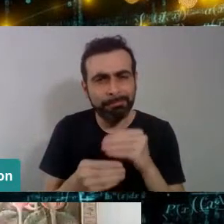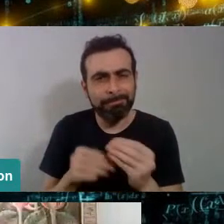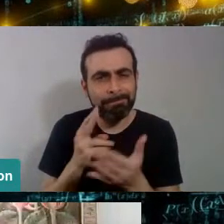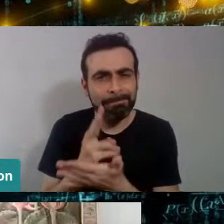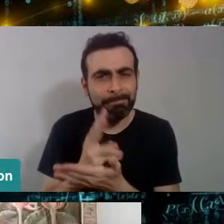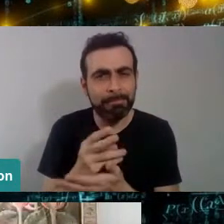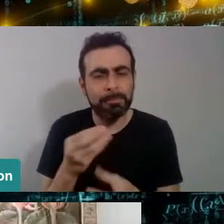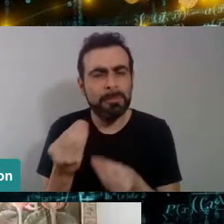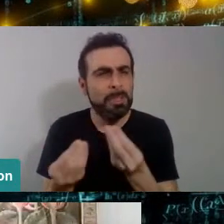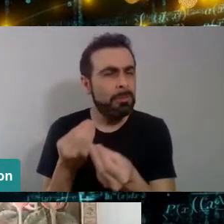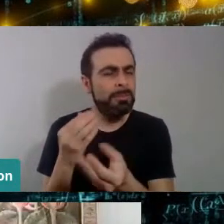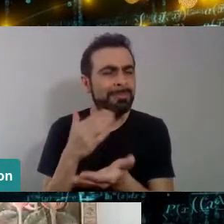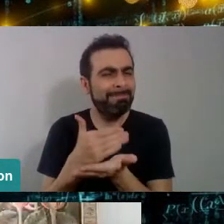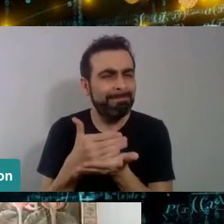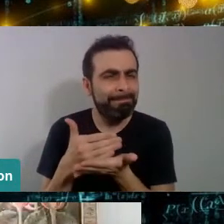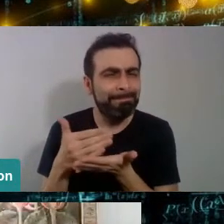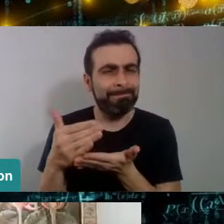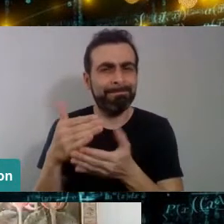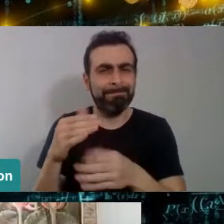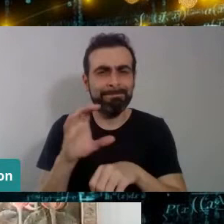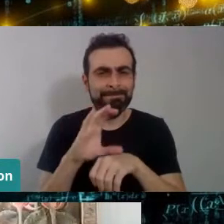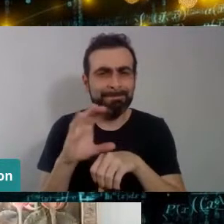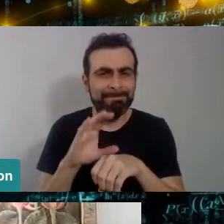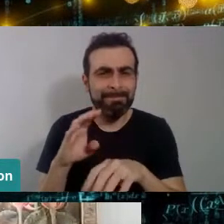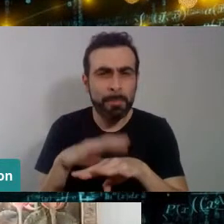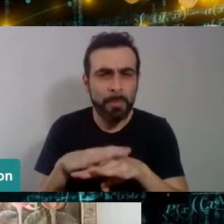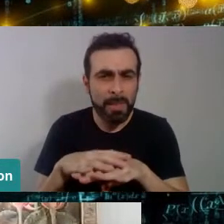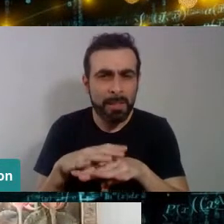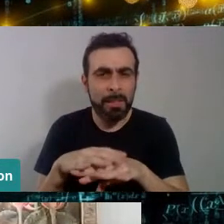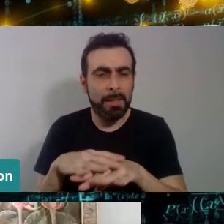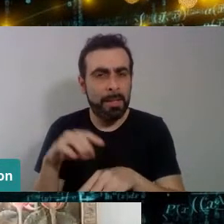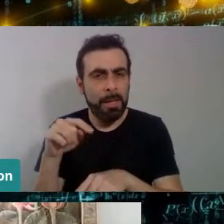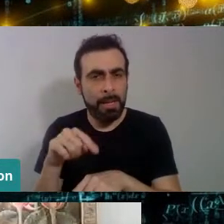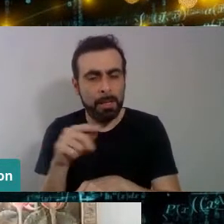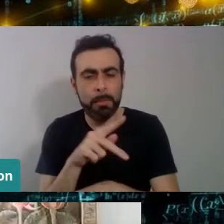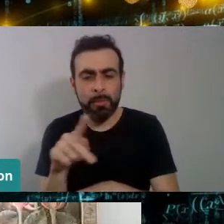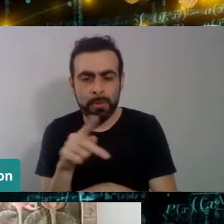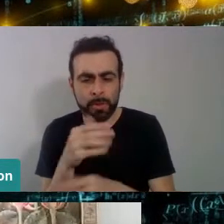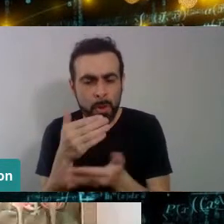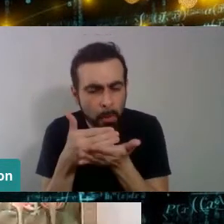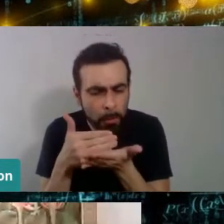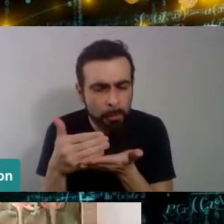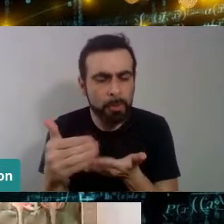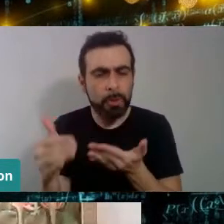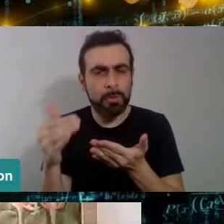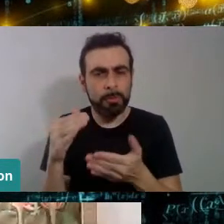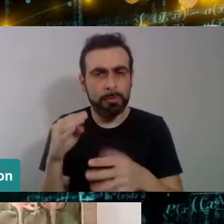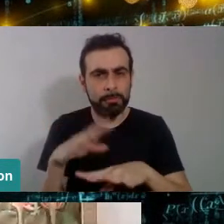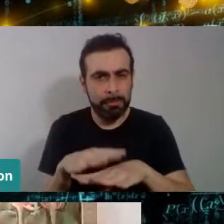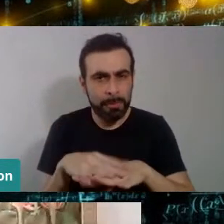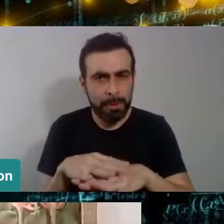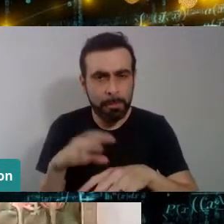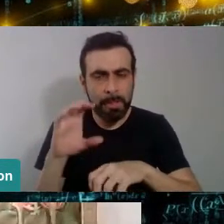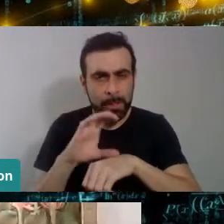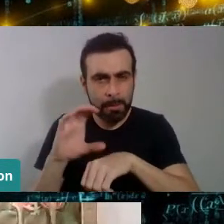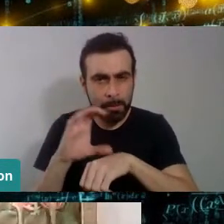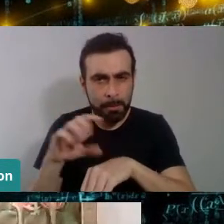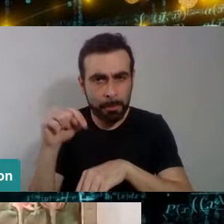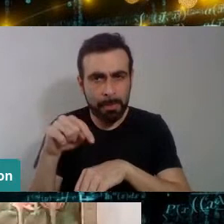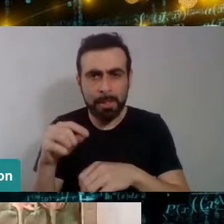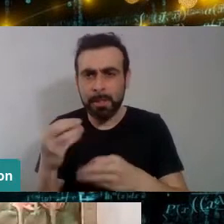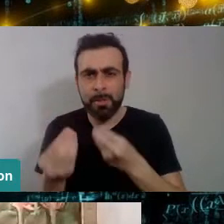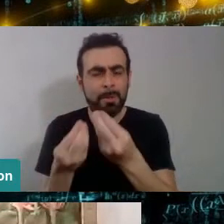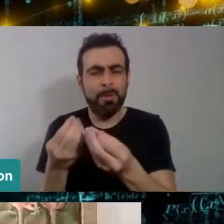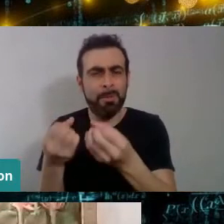o comecinho do curso de matemática, ele que foi professor desde o início do curso de matemática, como é que foi aquele